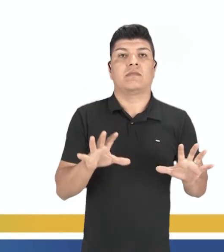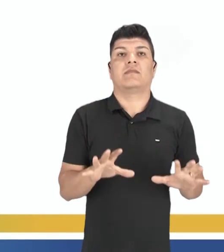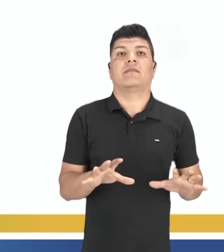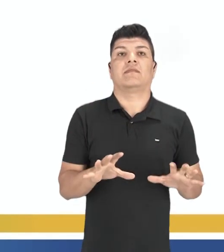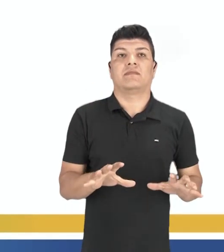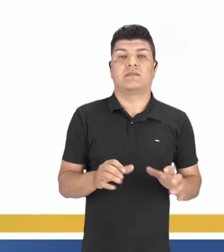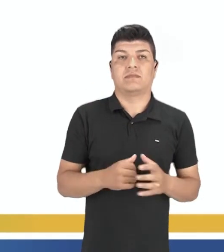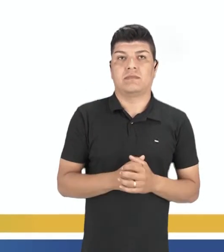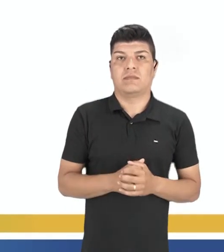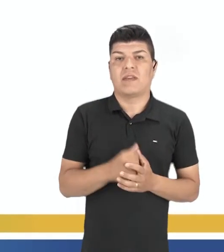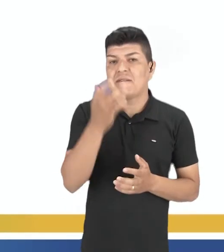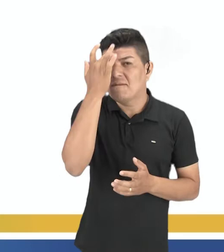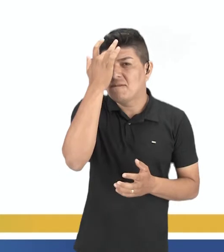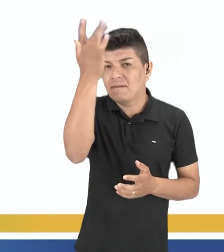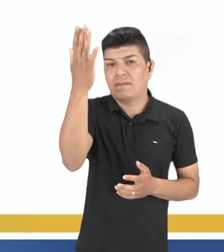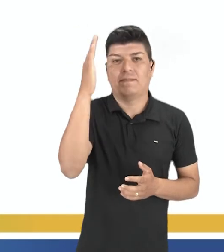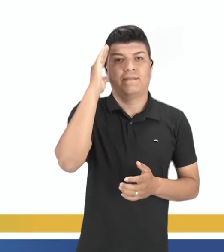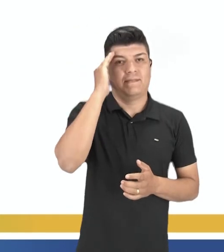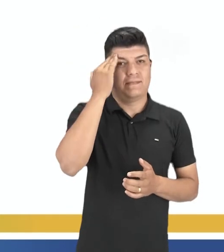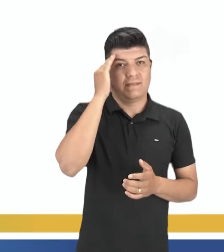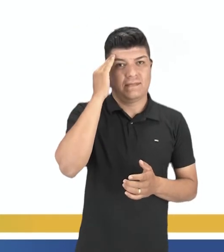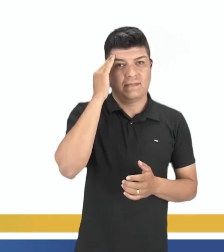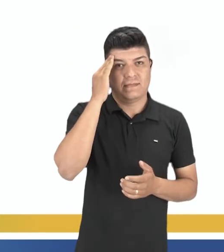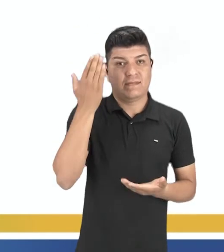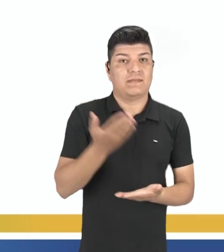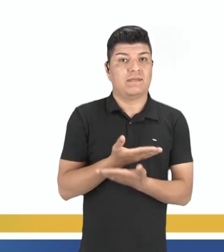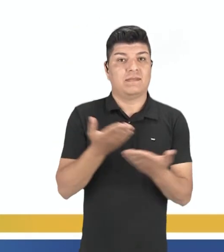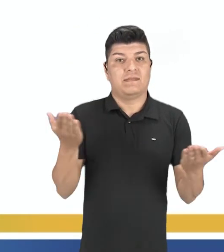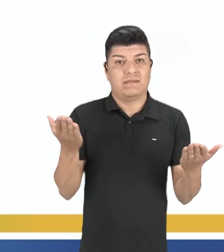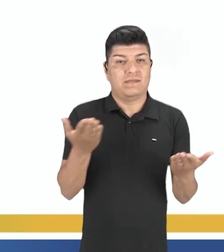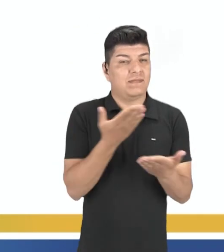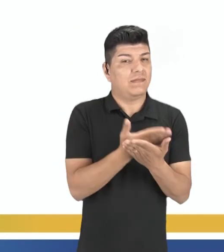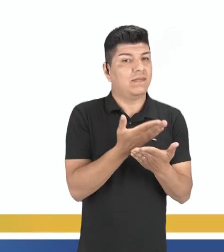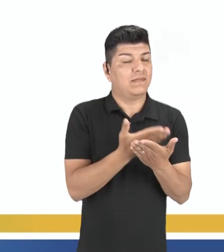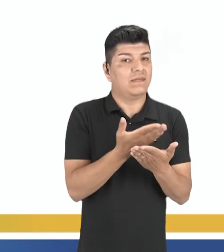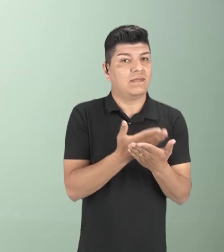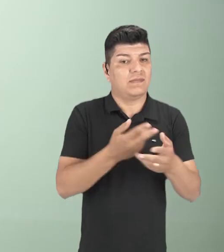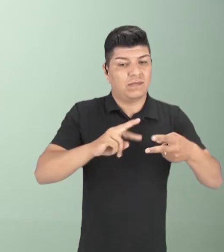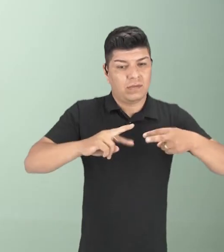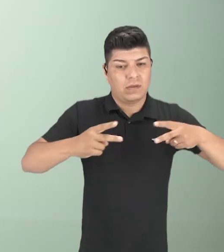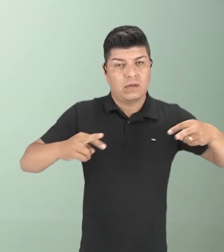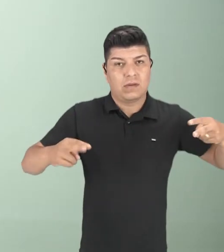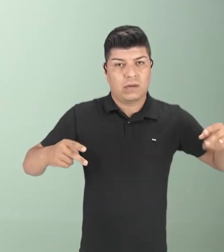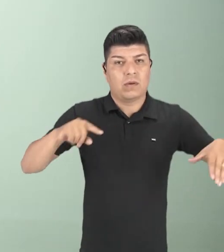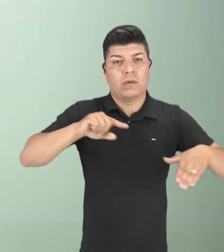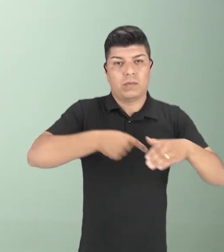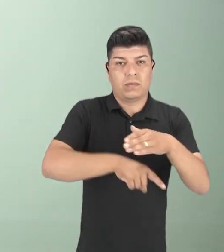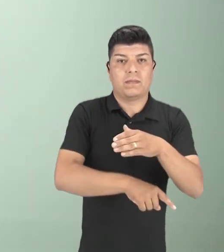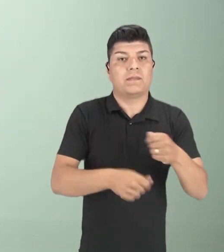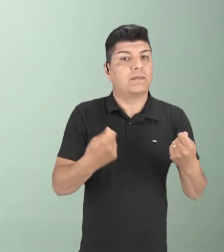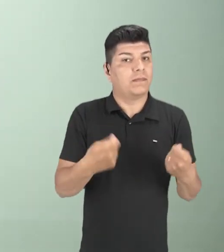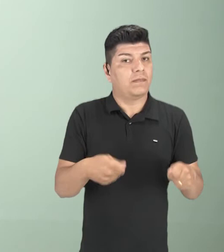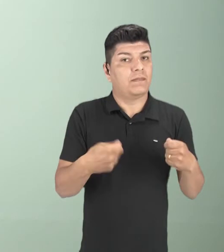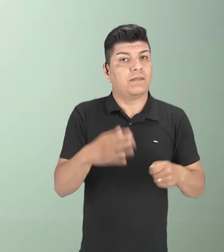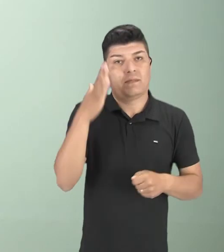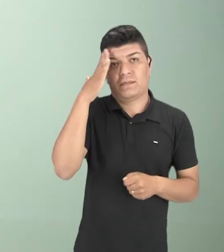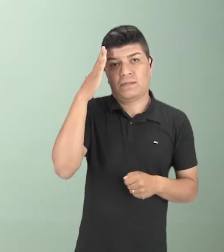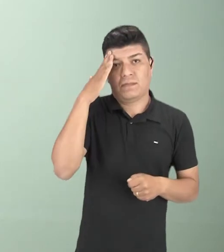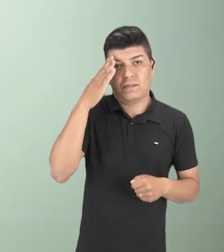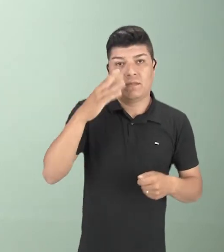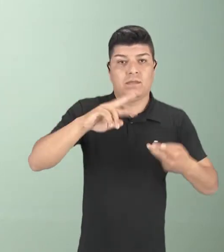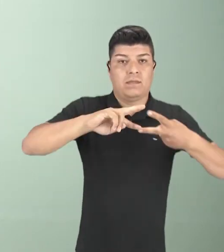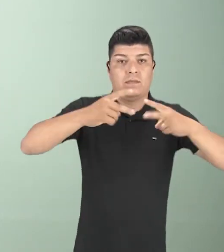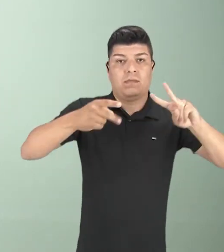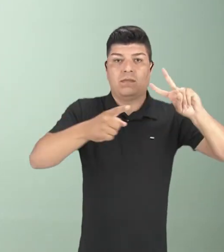realmente, vamos dizer, fácil de compreensão quando você faz o estudo de genética aprofundado. Então você precisa saber o que é um